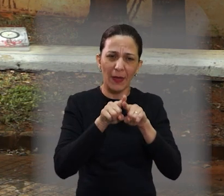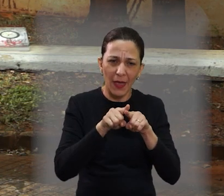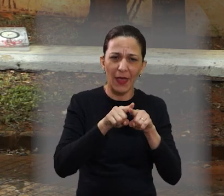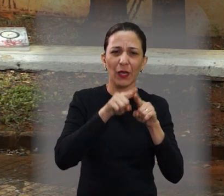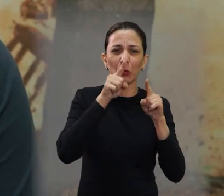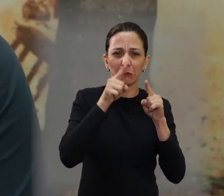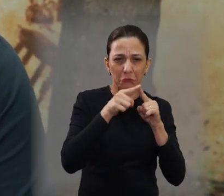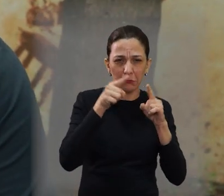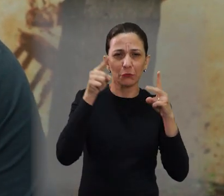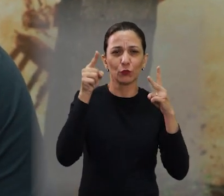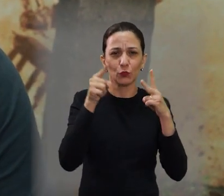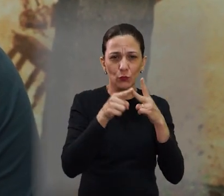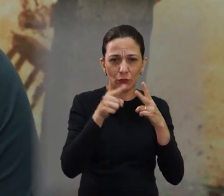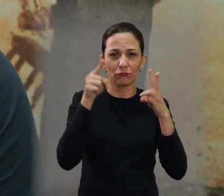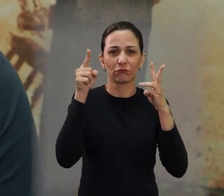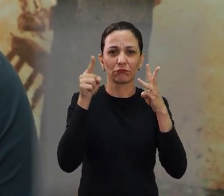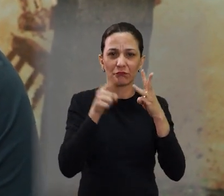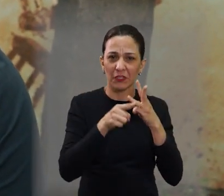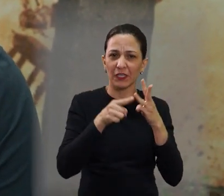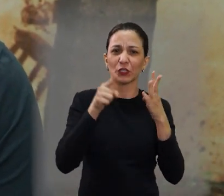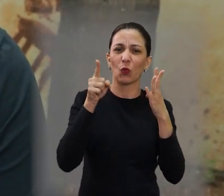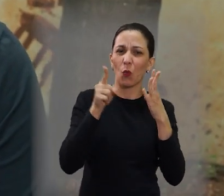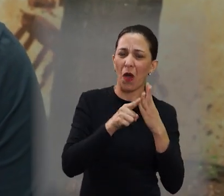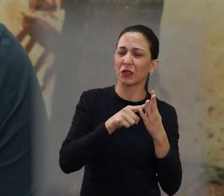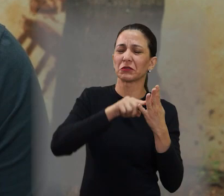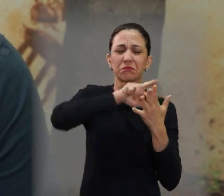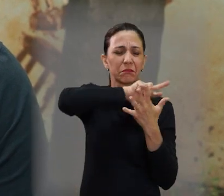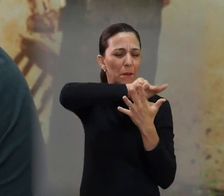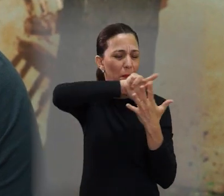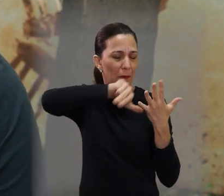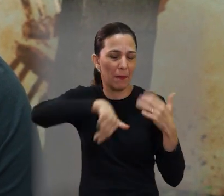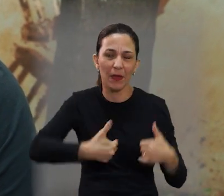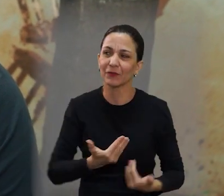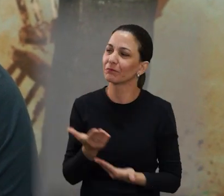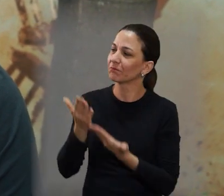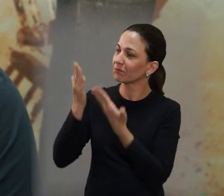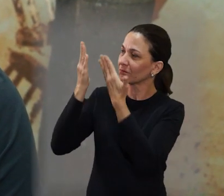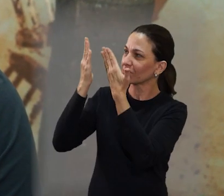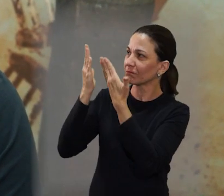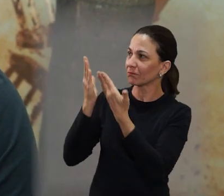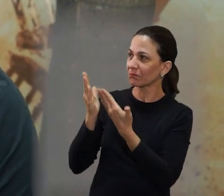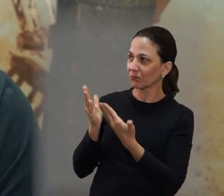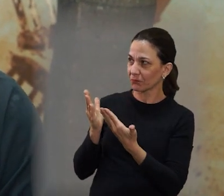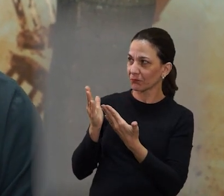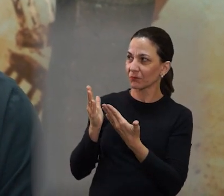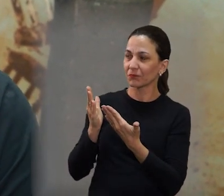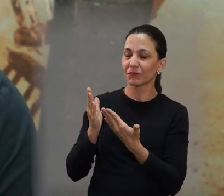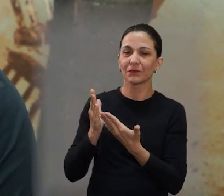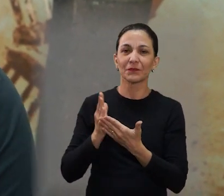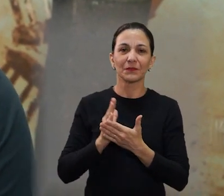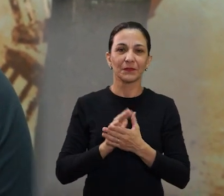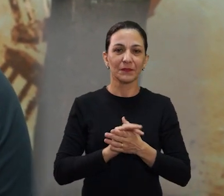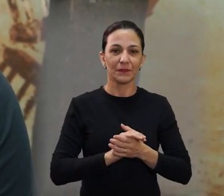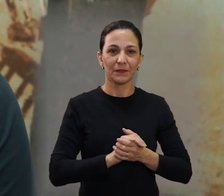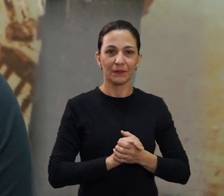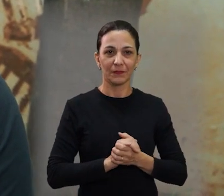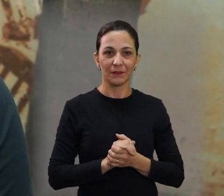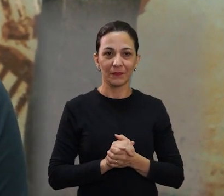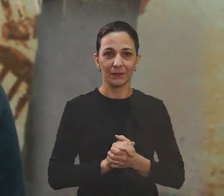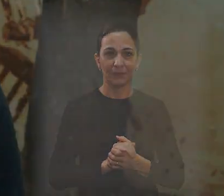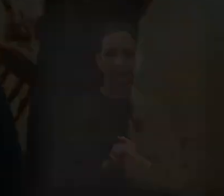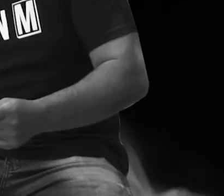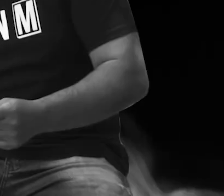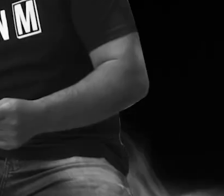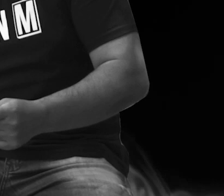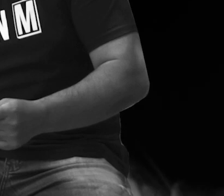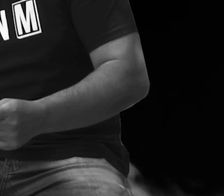André Bianco, o Rafael Montes está se destacando bastante. Tem vários autores aí, Marcos Reis, do Série Vagalume, Ana Lúcia